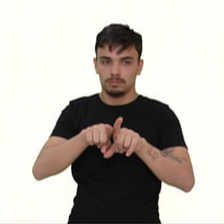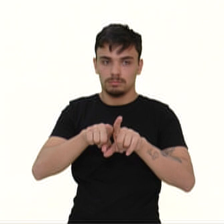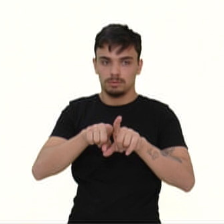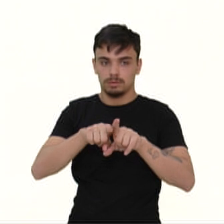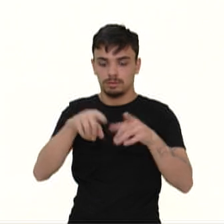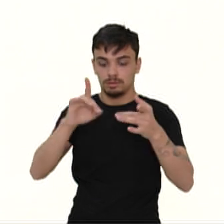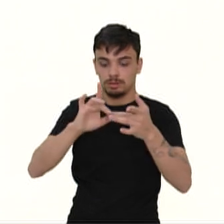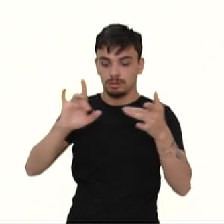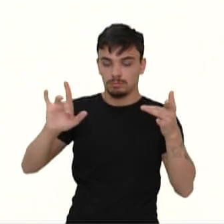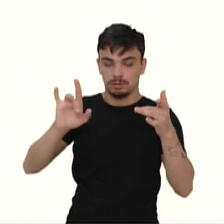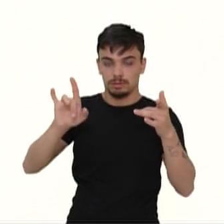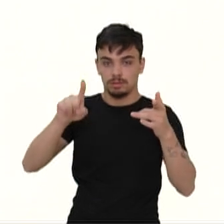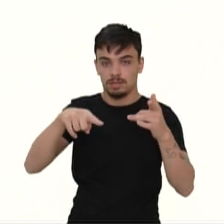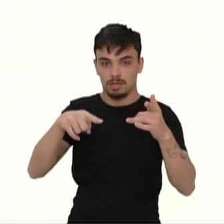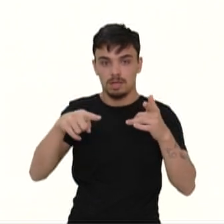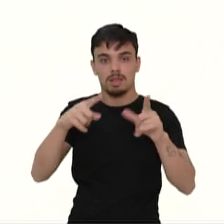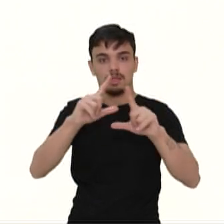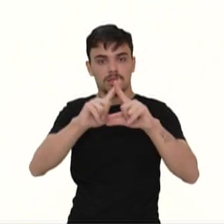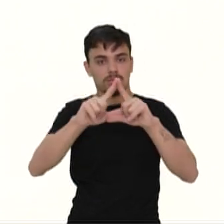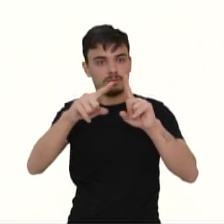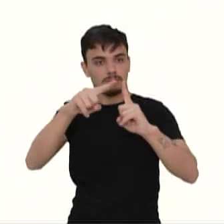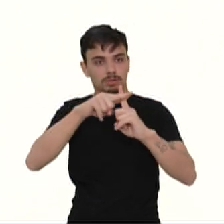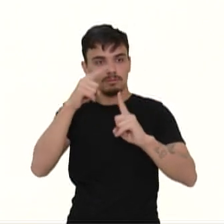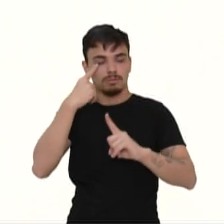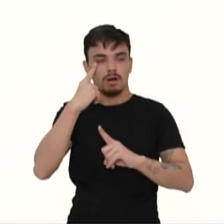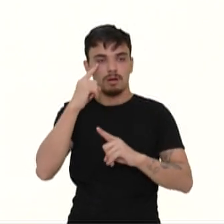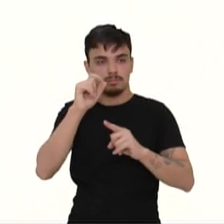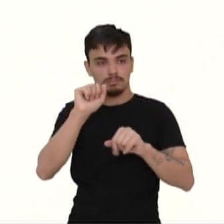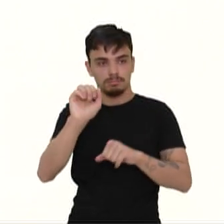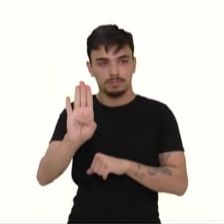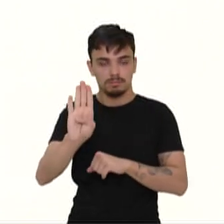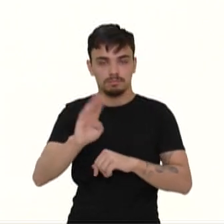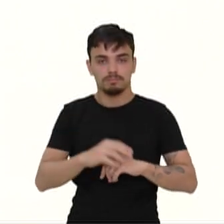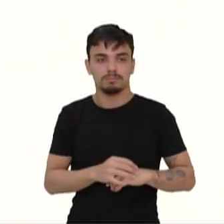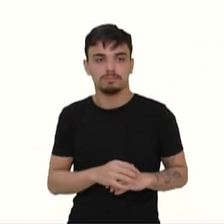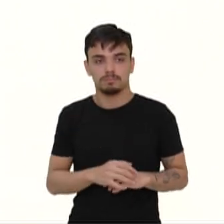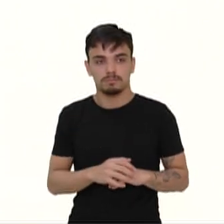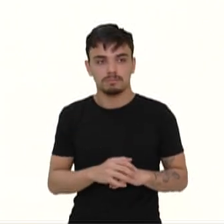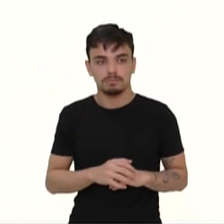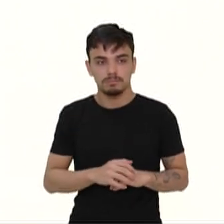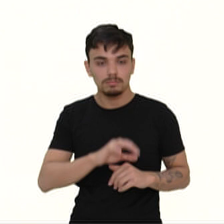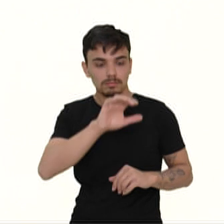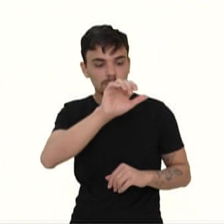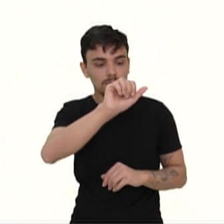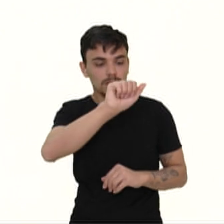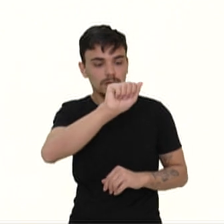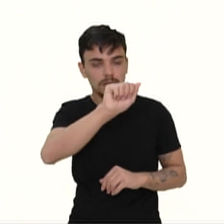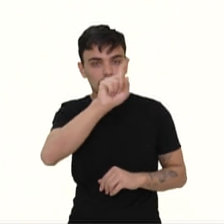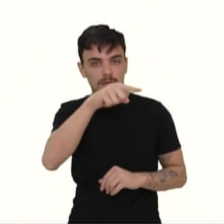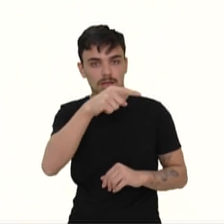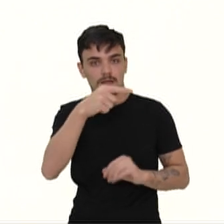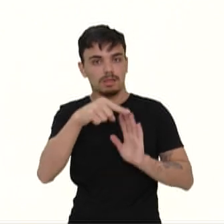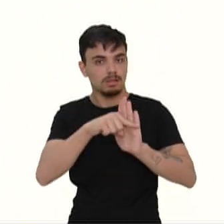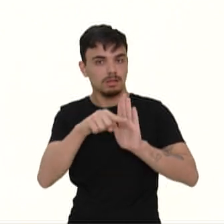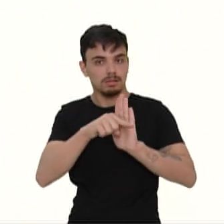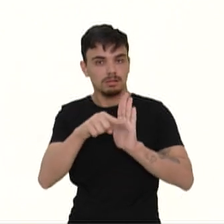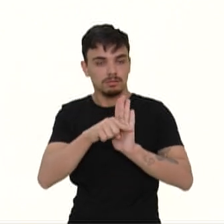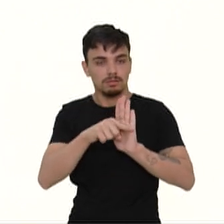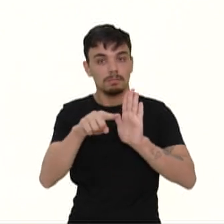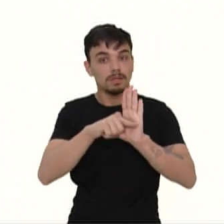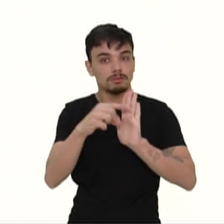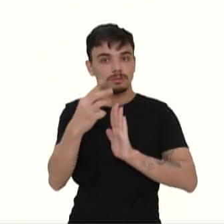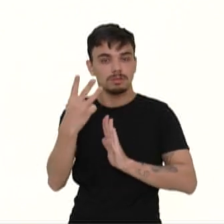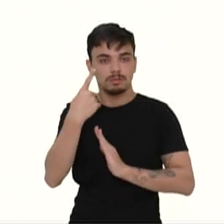positivo. Item B. Opa, agora o A, ele é negativo, menos 3. Menos 3 é negativo,